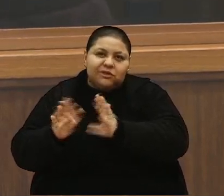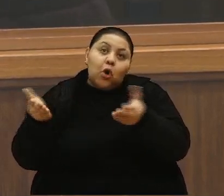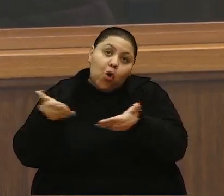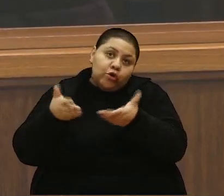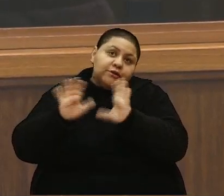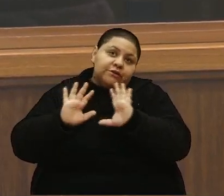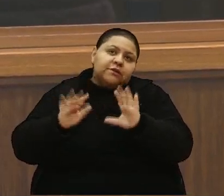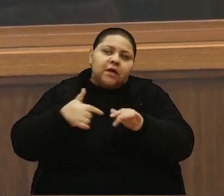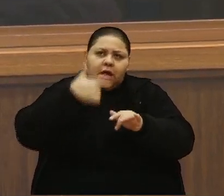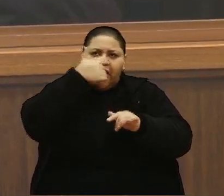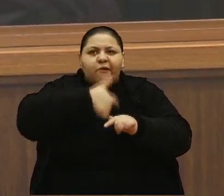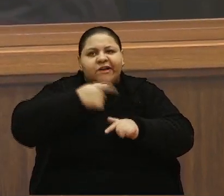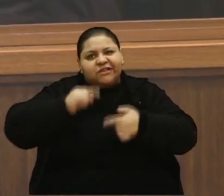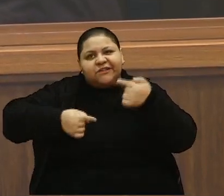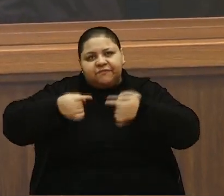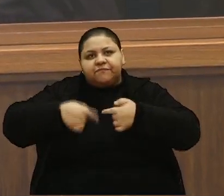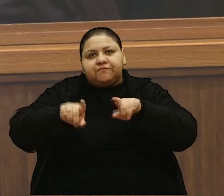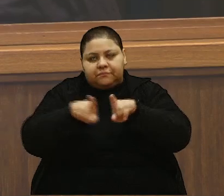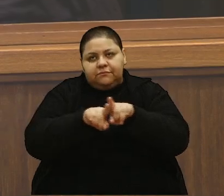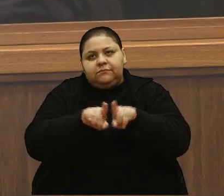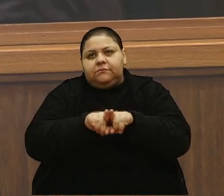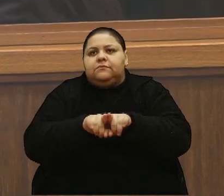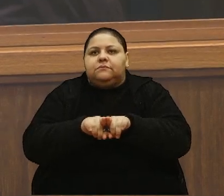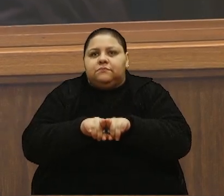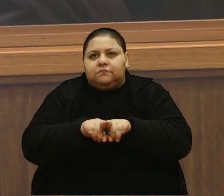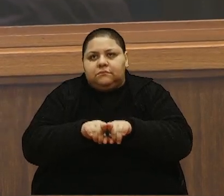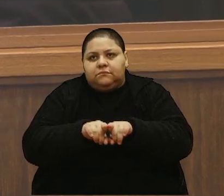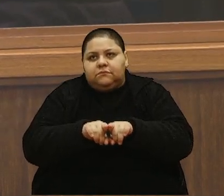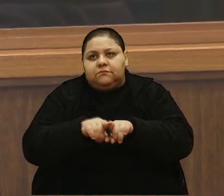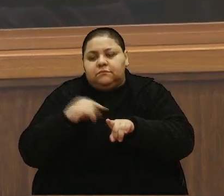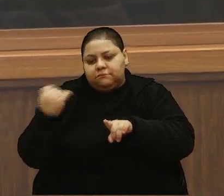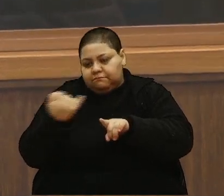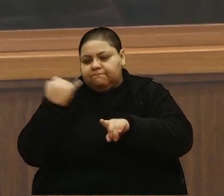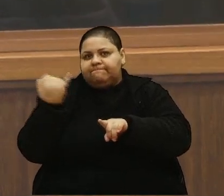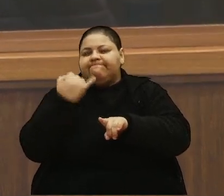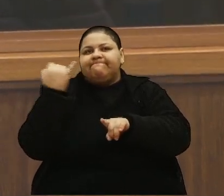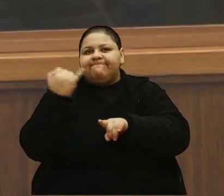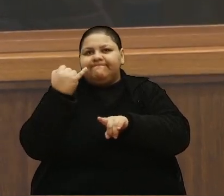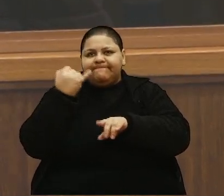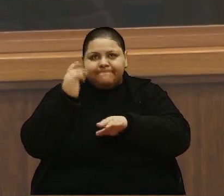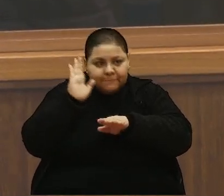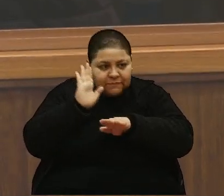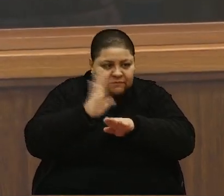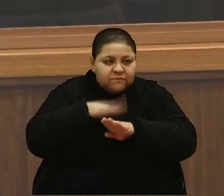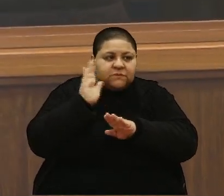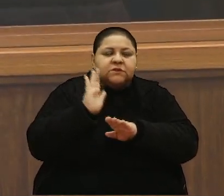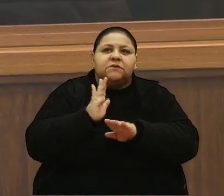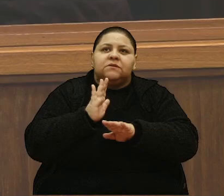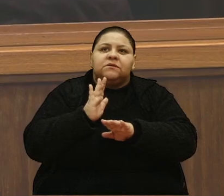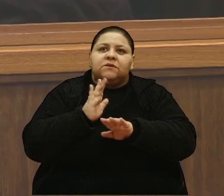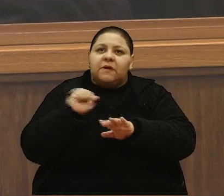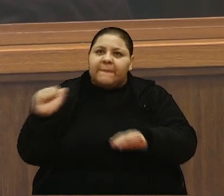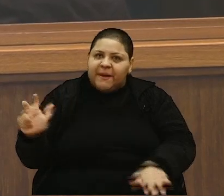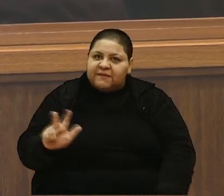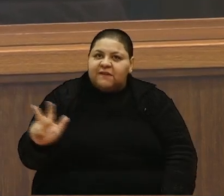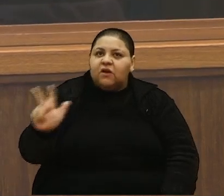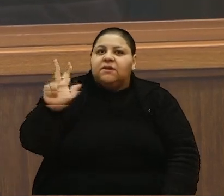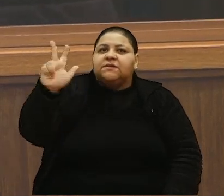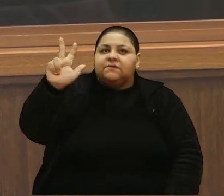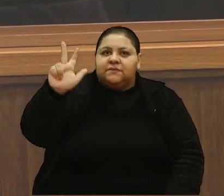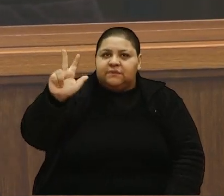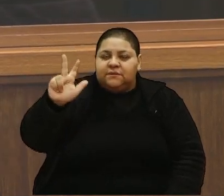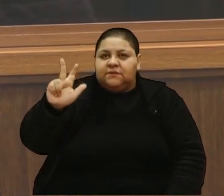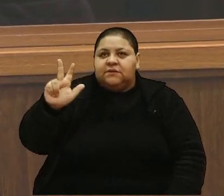esses debates também servem para isso, né? Quanto mais a gente valorizar